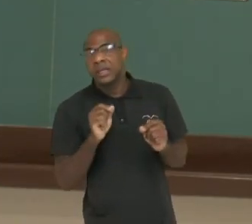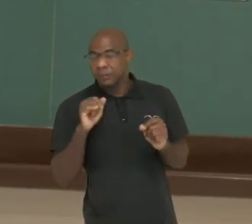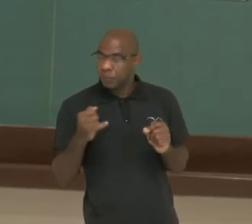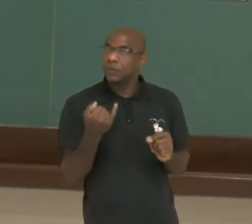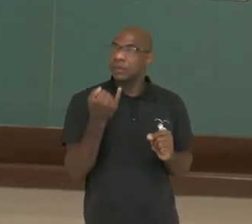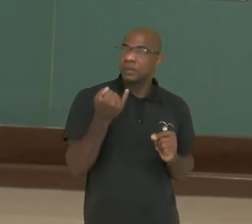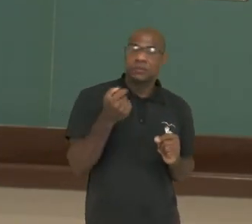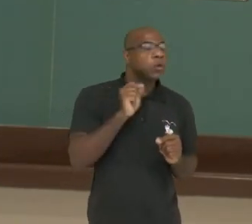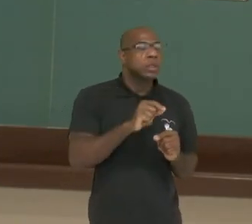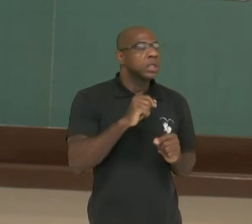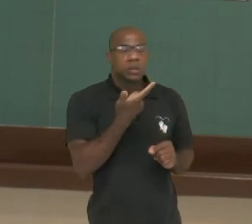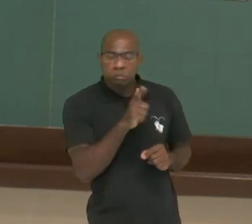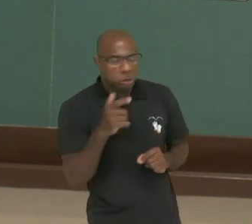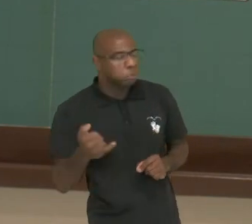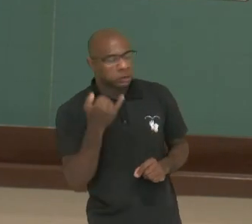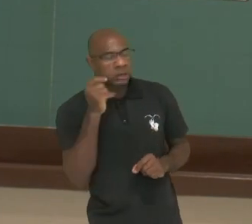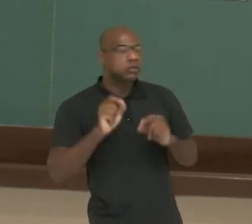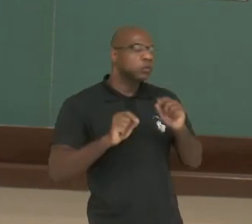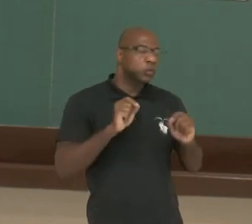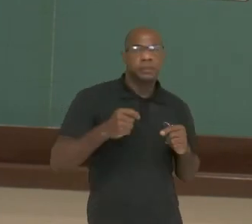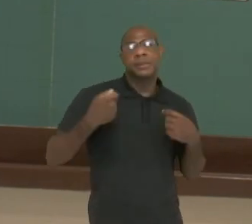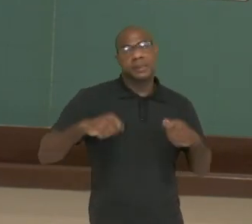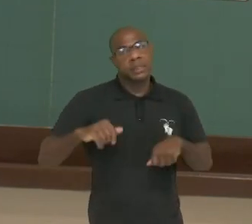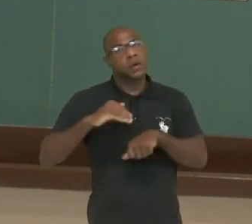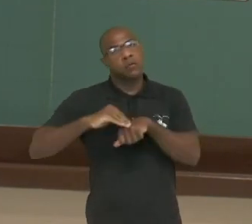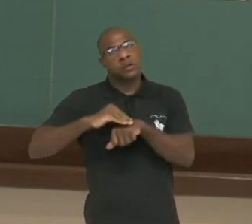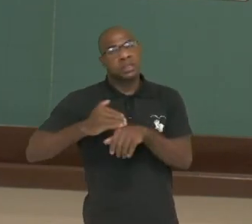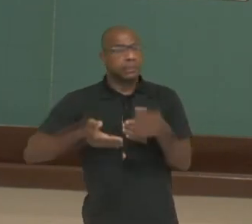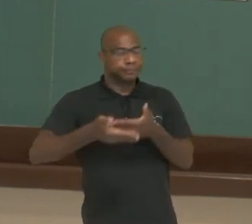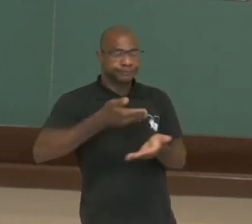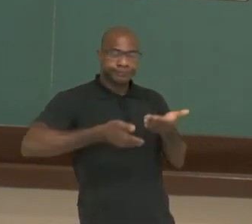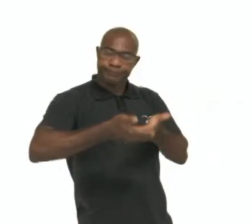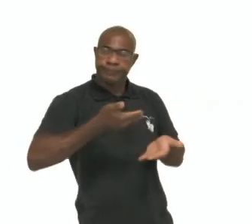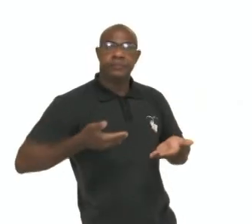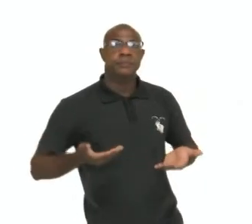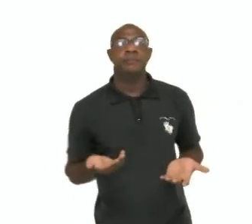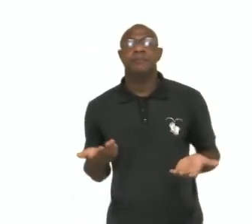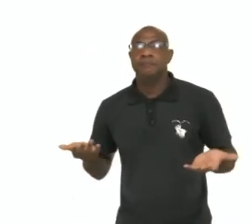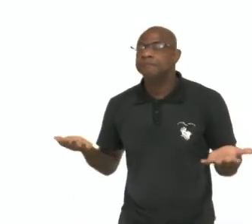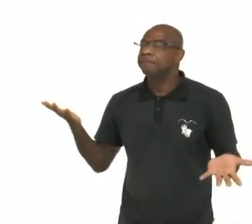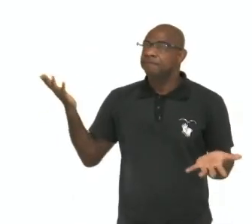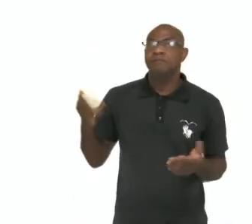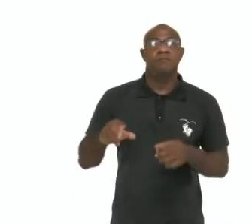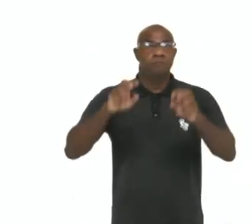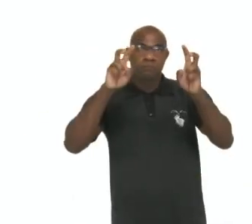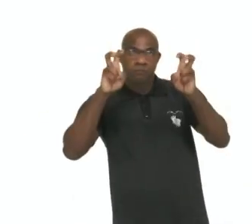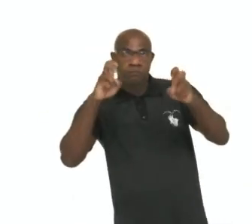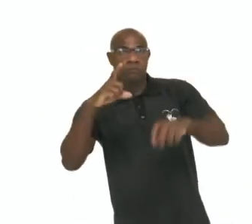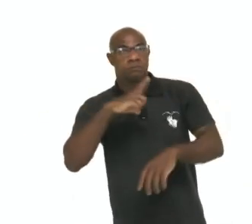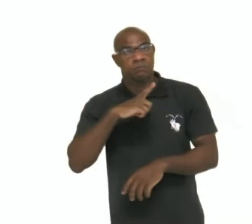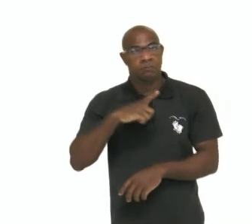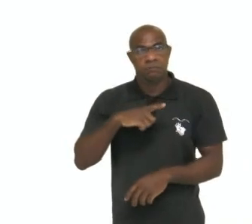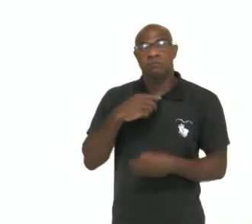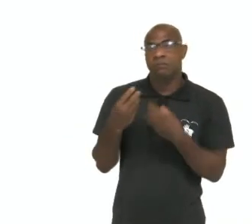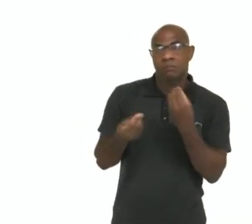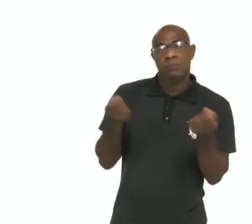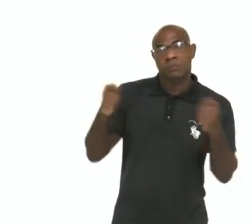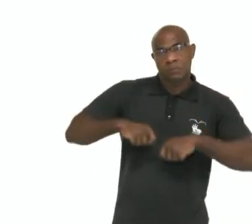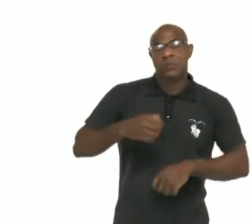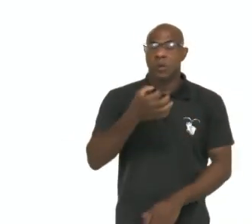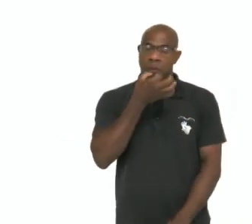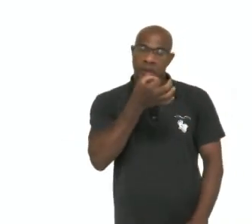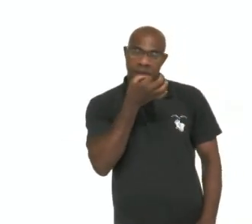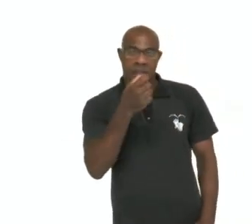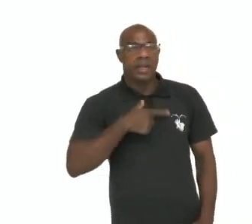importante, né? Então, vamos continuar a leitura aqui para aprofundar nossas reflexões. Os assuntos e temas sobre os quais podemos opinar